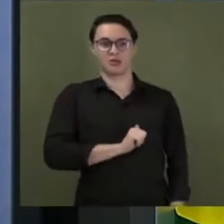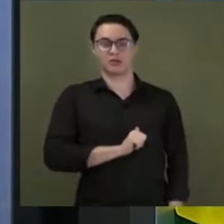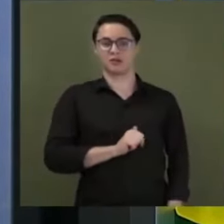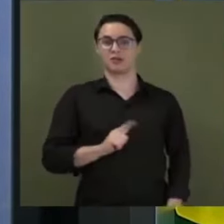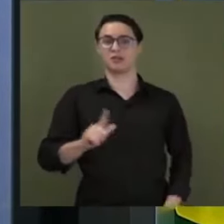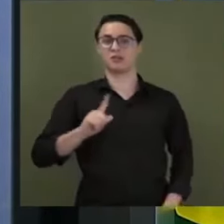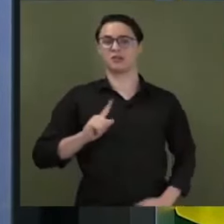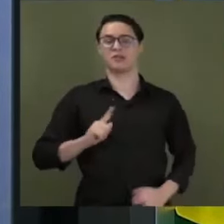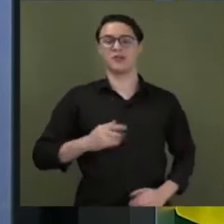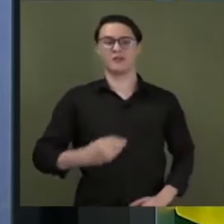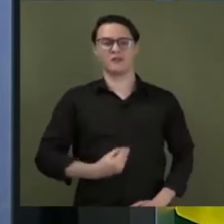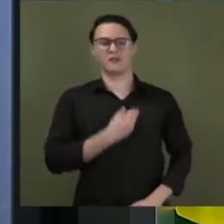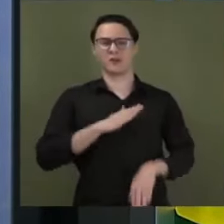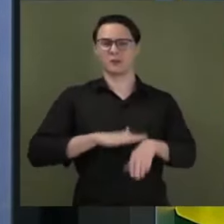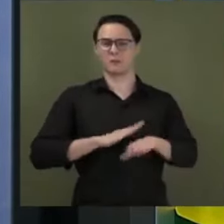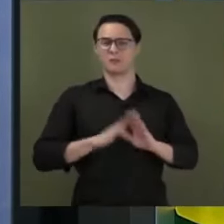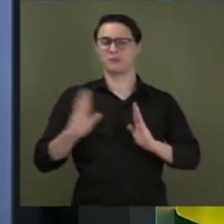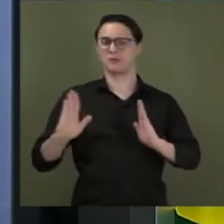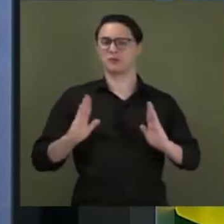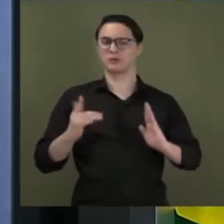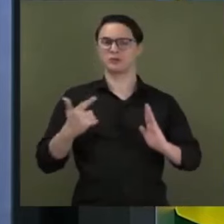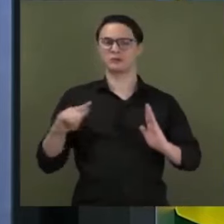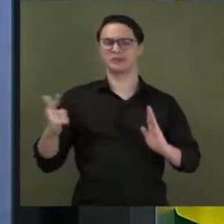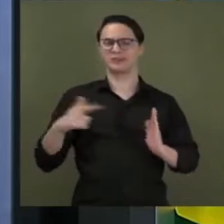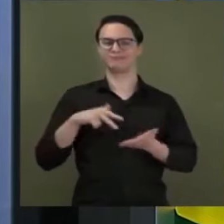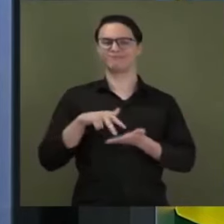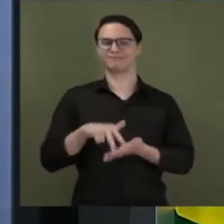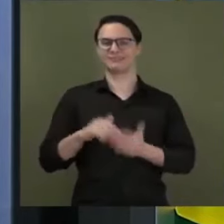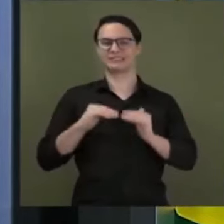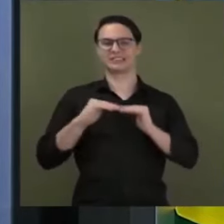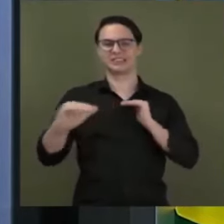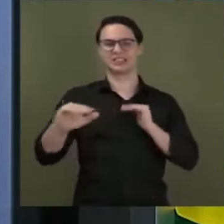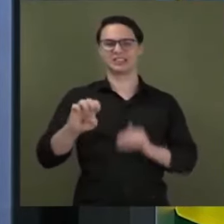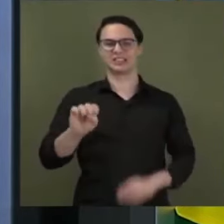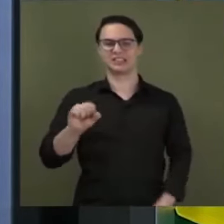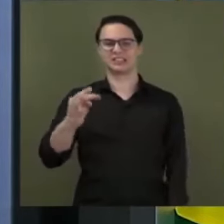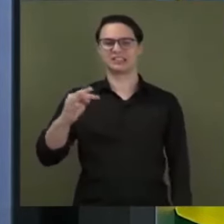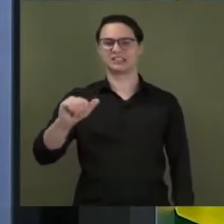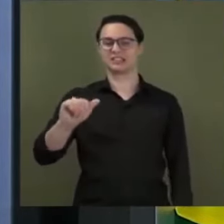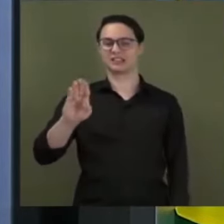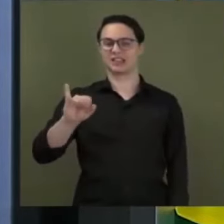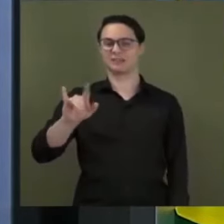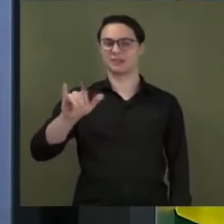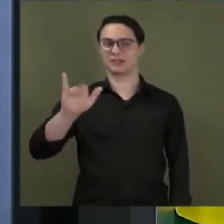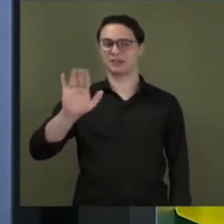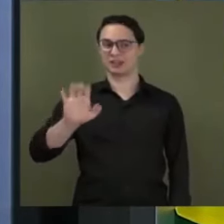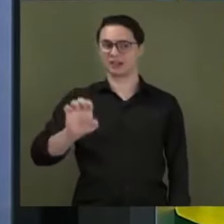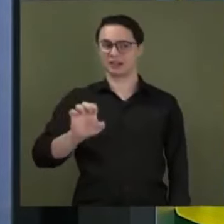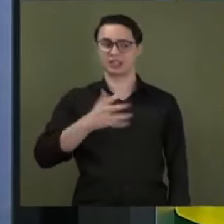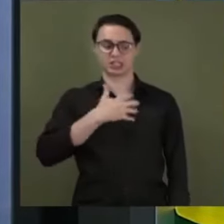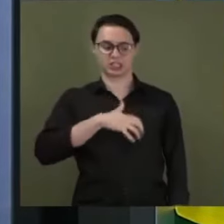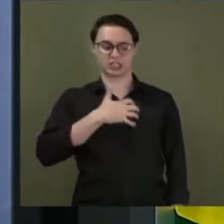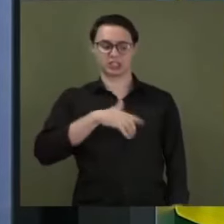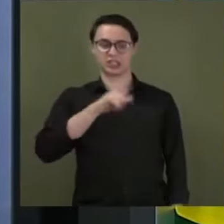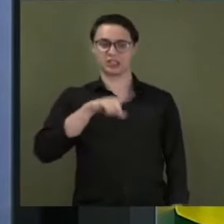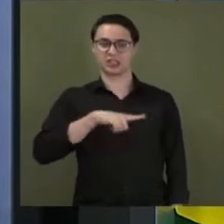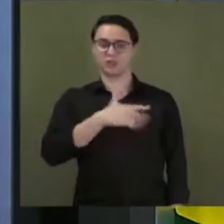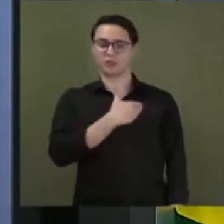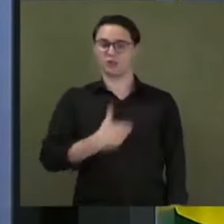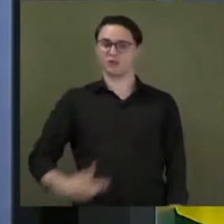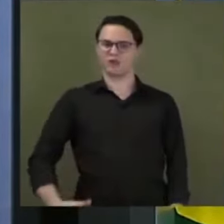situações de instabilidade no peru no Equador de um governo já de extrema direita na Argentina então é